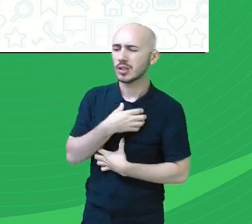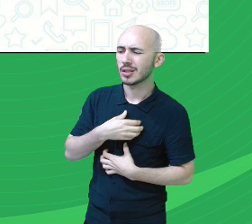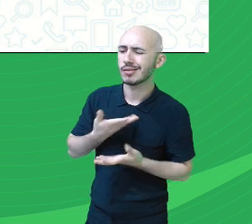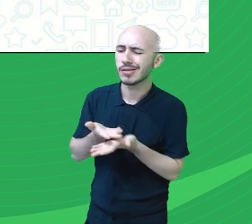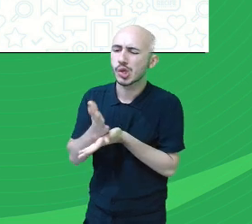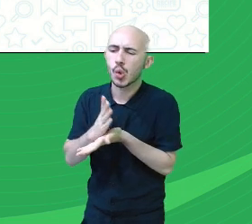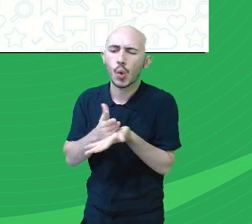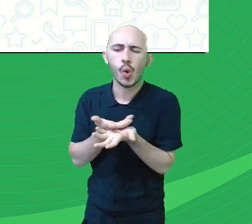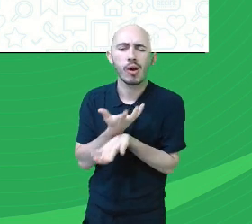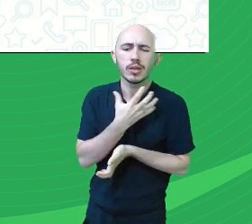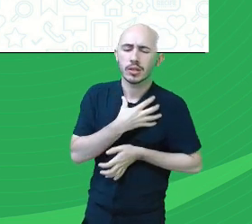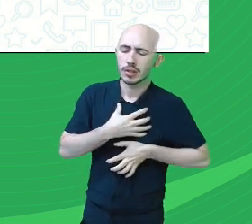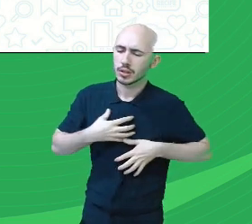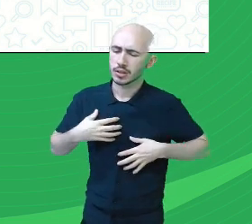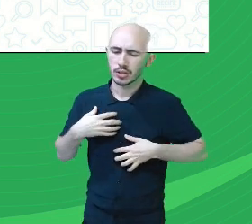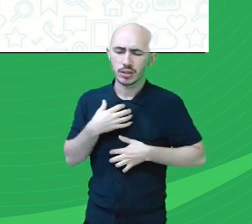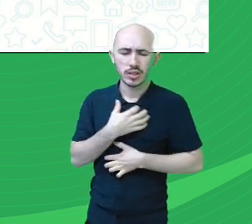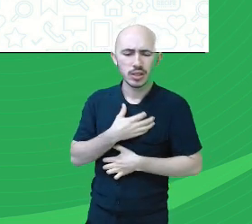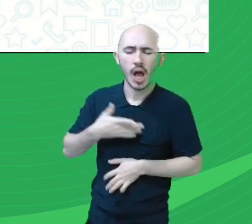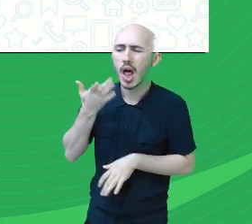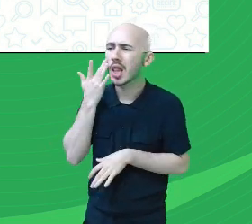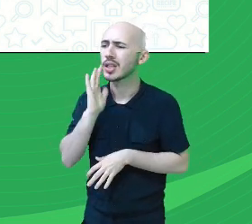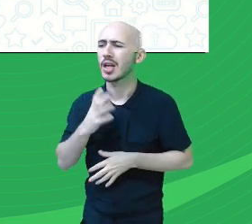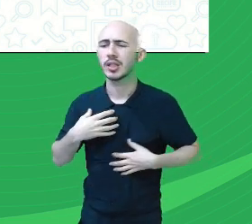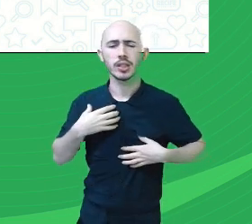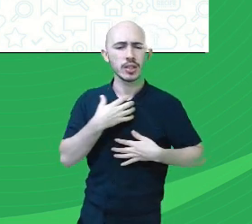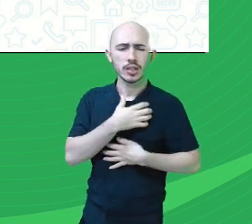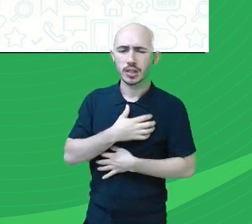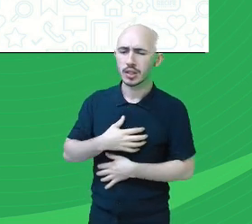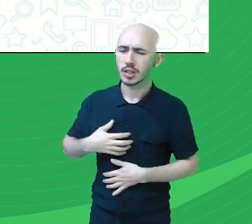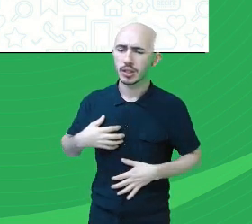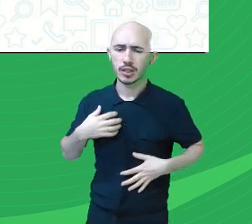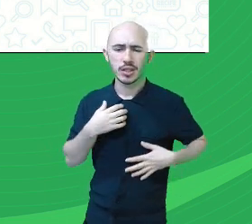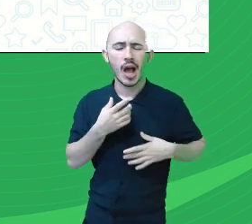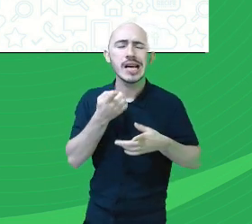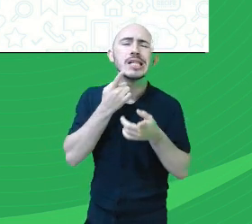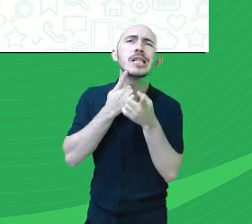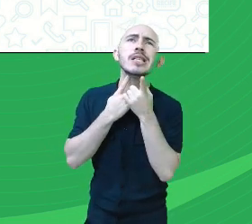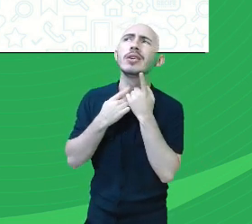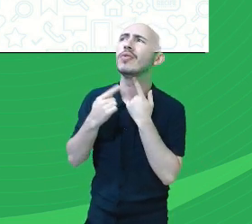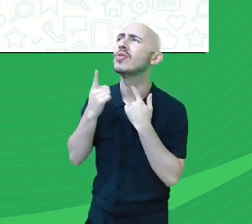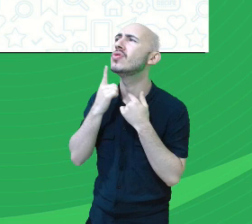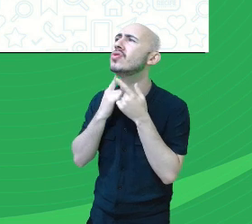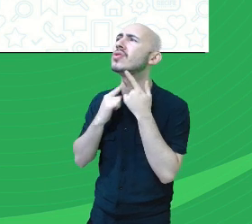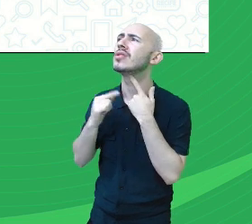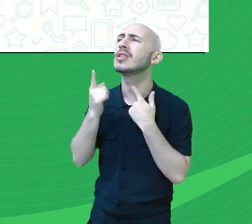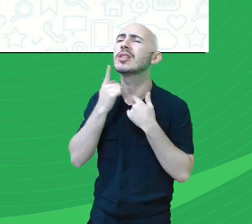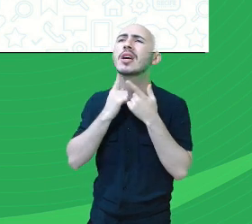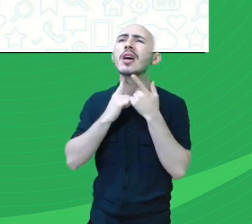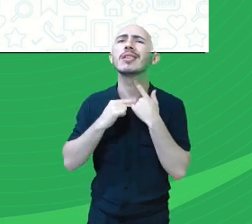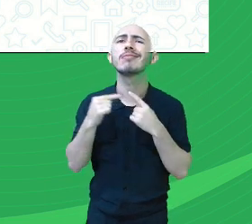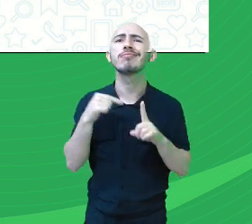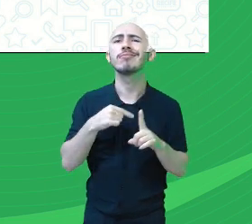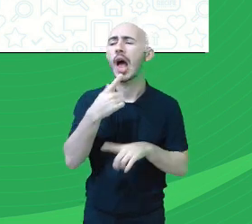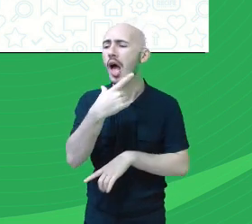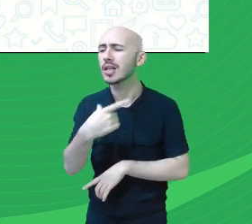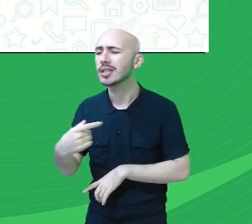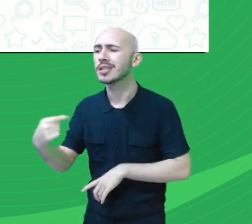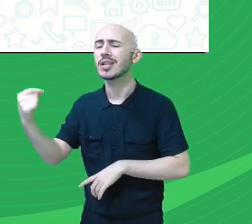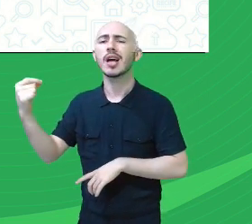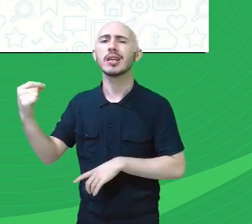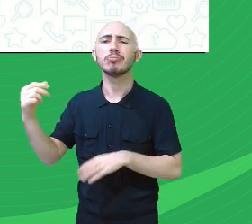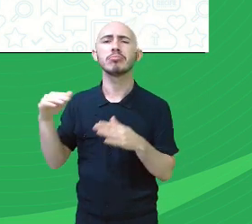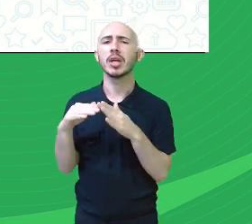e ele não sabia mais o que fazer, e deu aquela vontade daquele garotinho sair de dentro